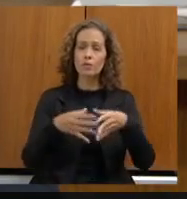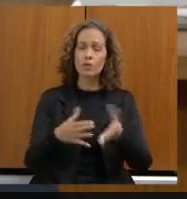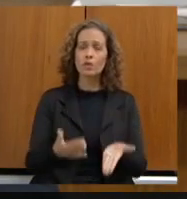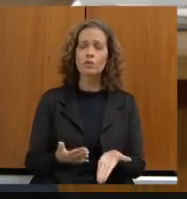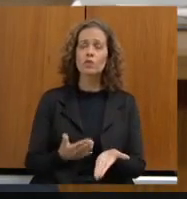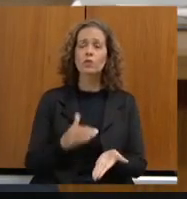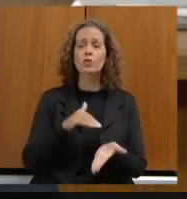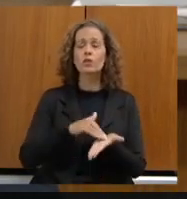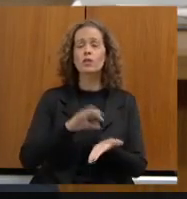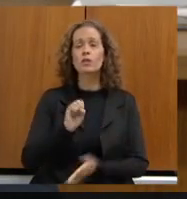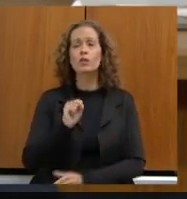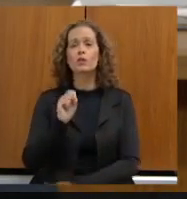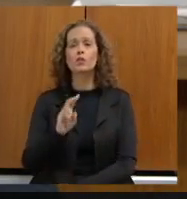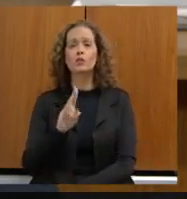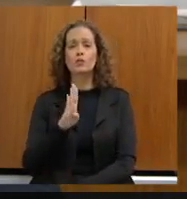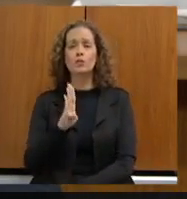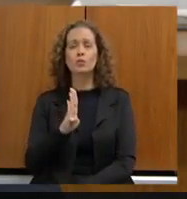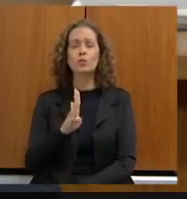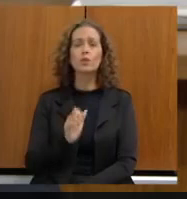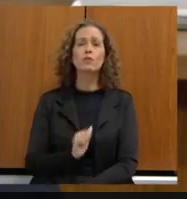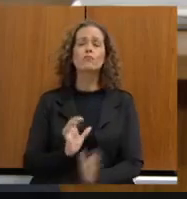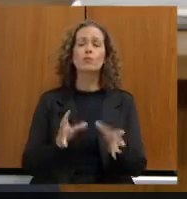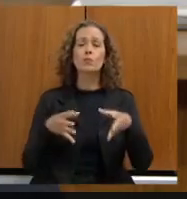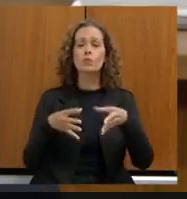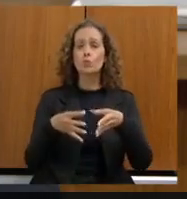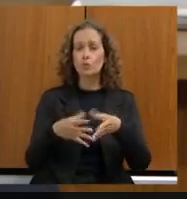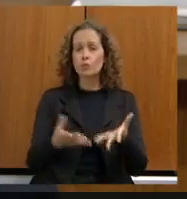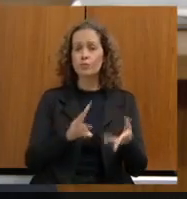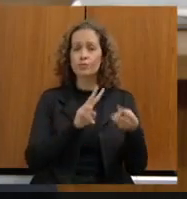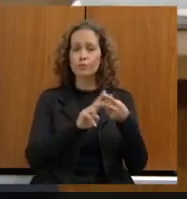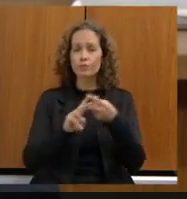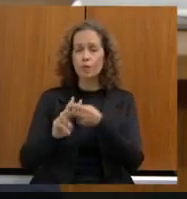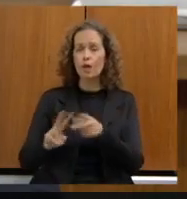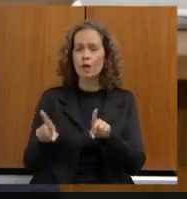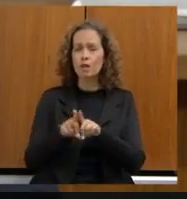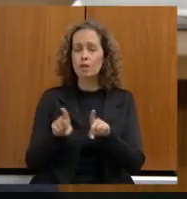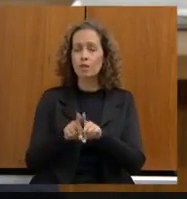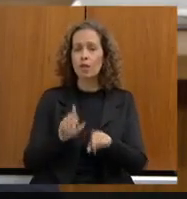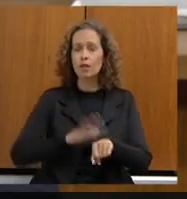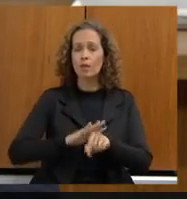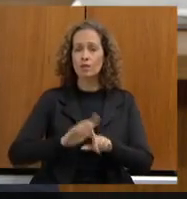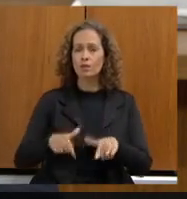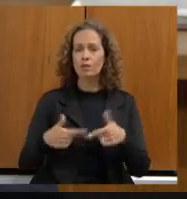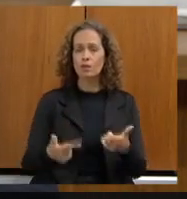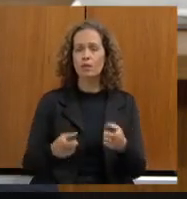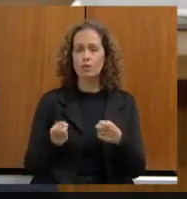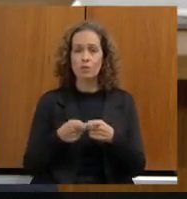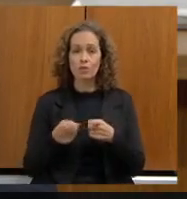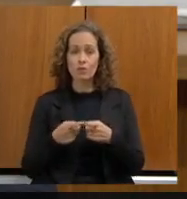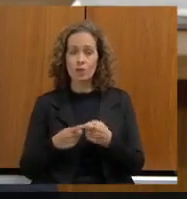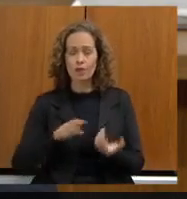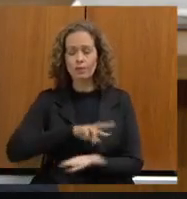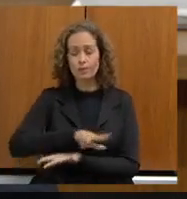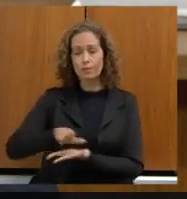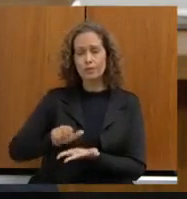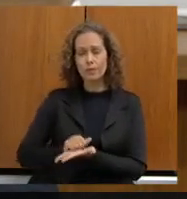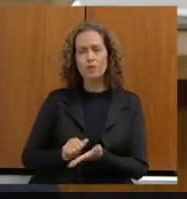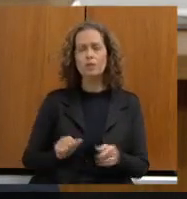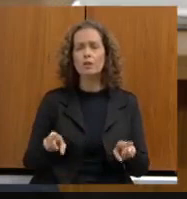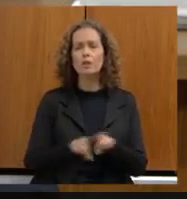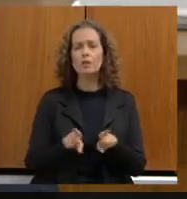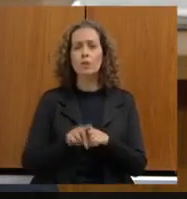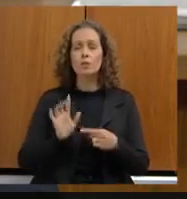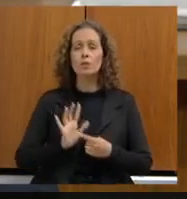de humanização do departamento penitenciário para apresentação das ações sociais designação de médica e apresentação de minuta